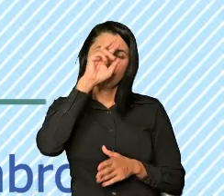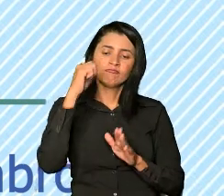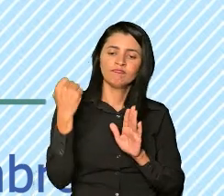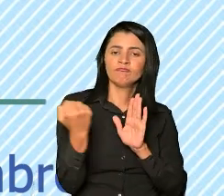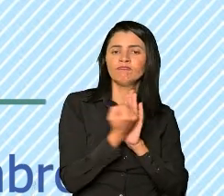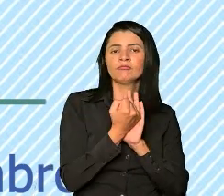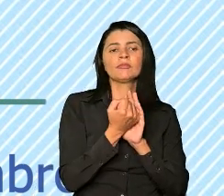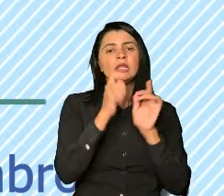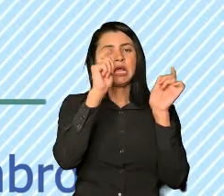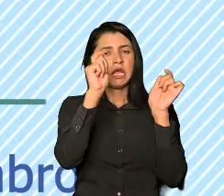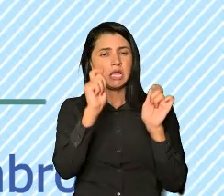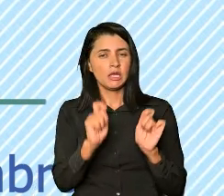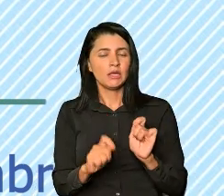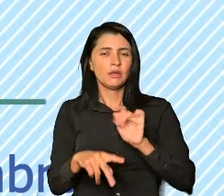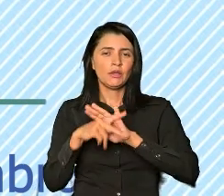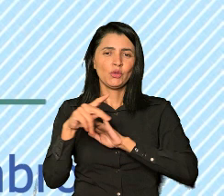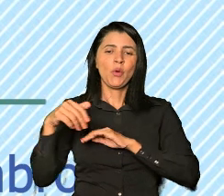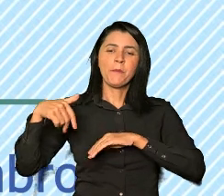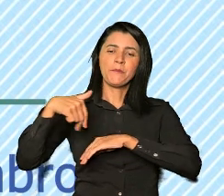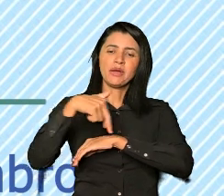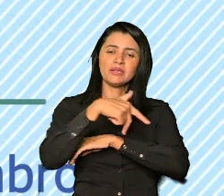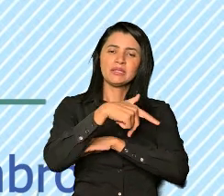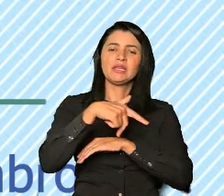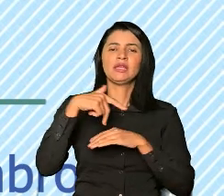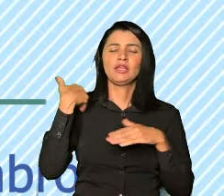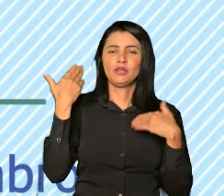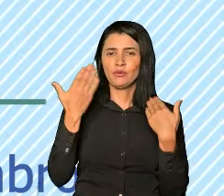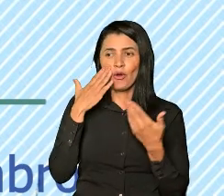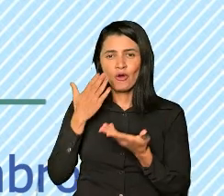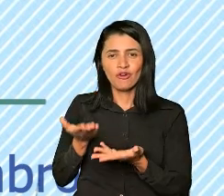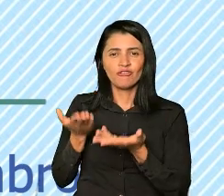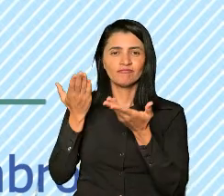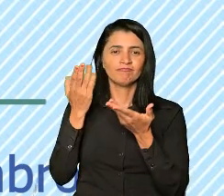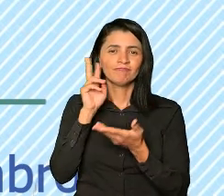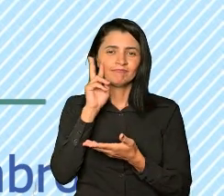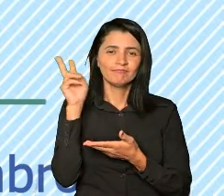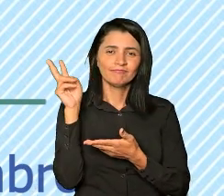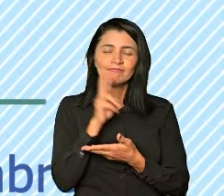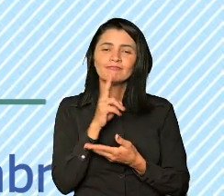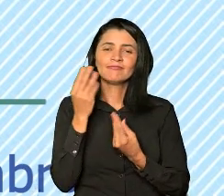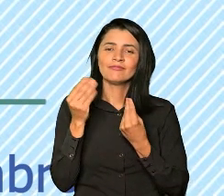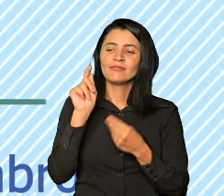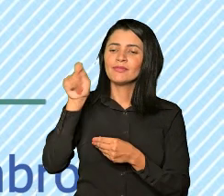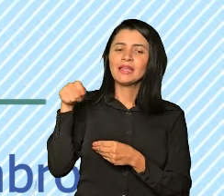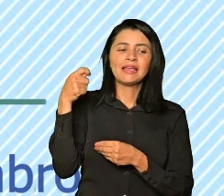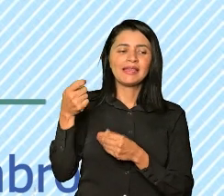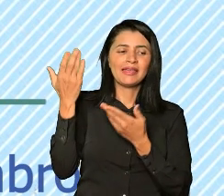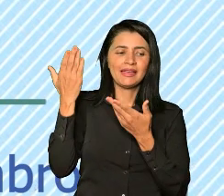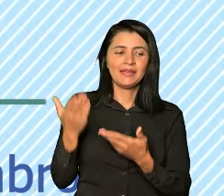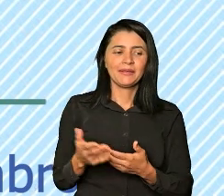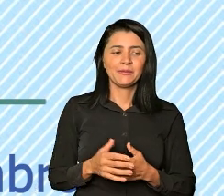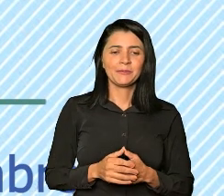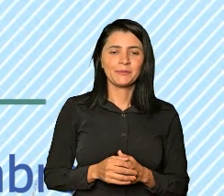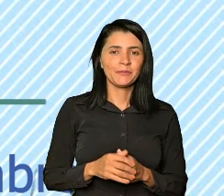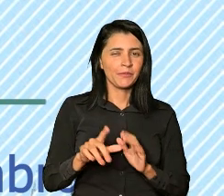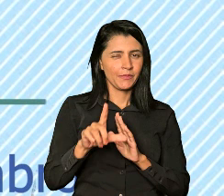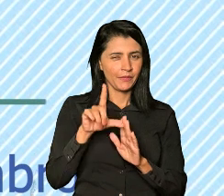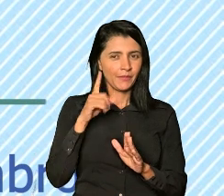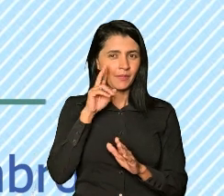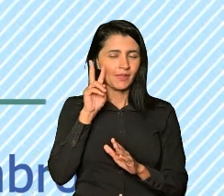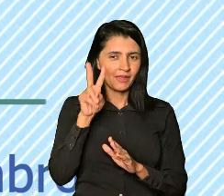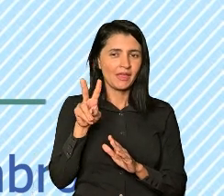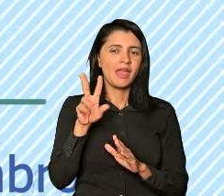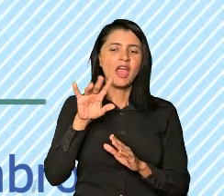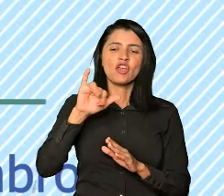nessa escultura do Passeio Público. Passando para vocês verem exatamente quem é essa... sim, antes de mostrar quem é